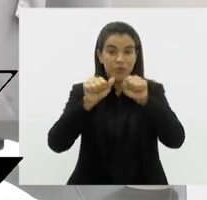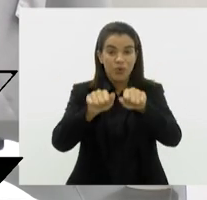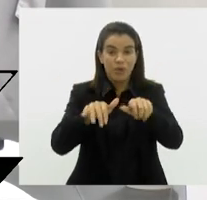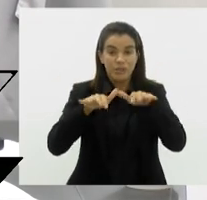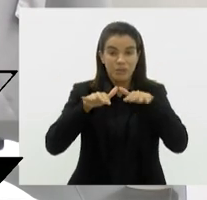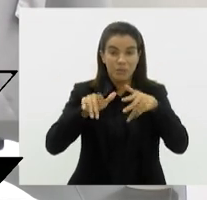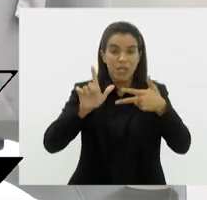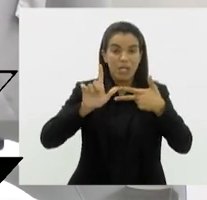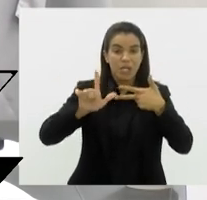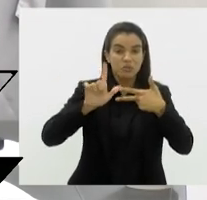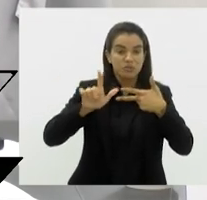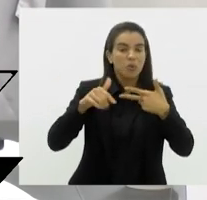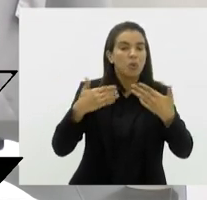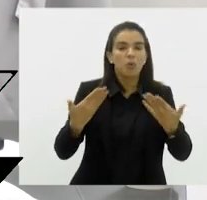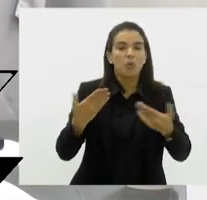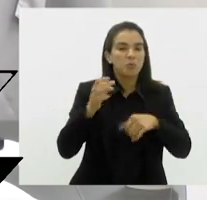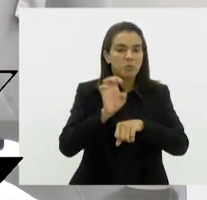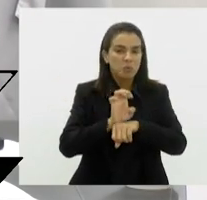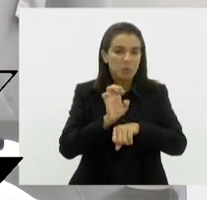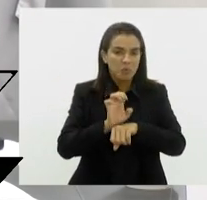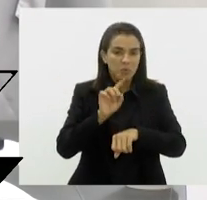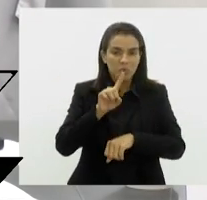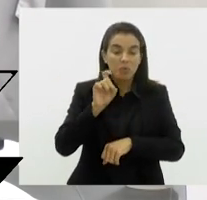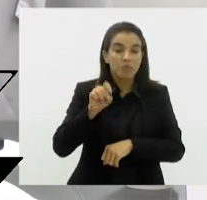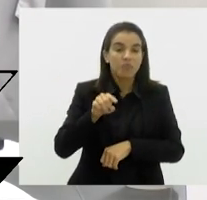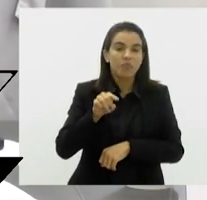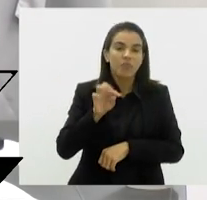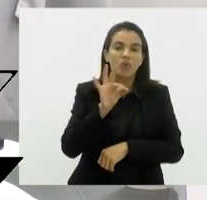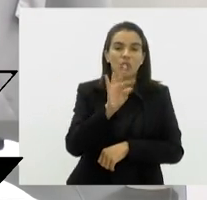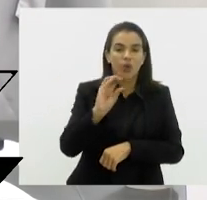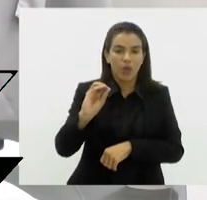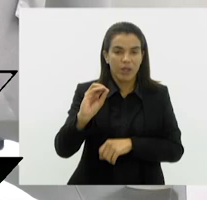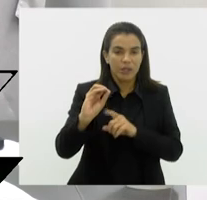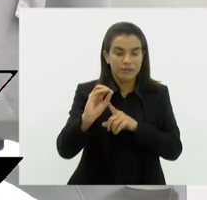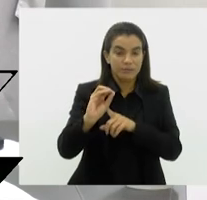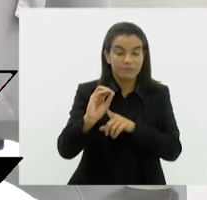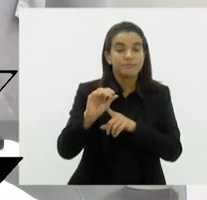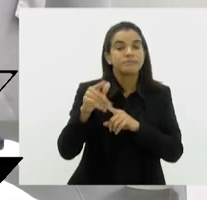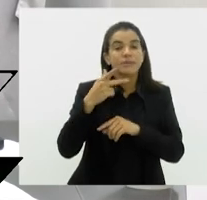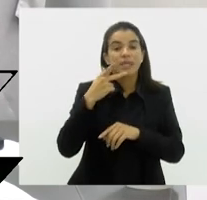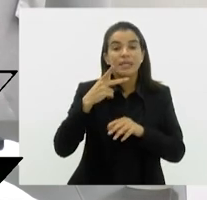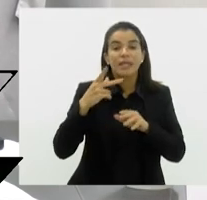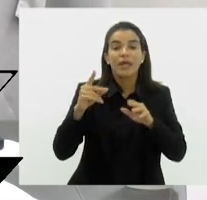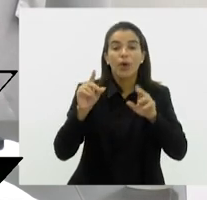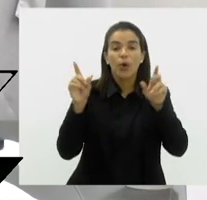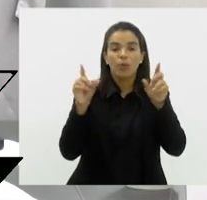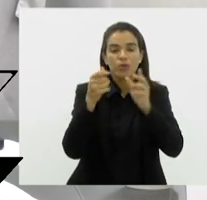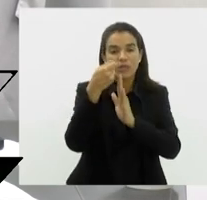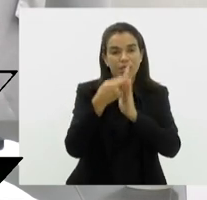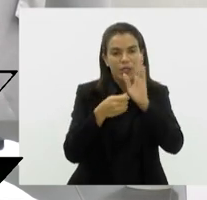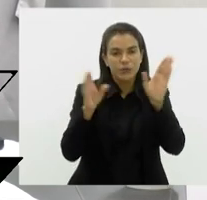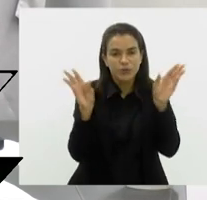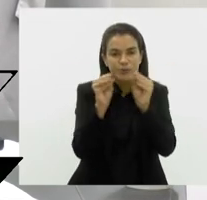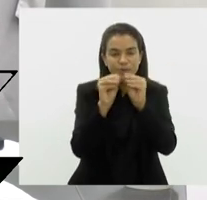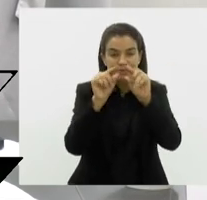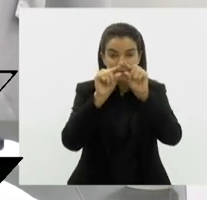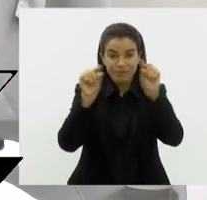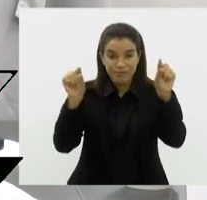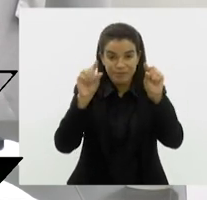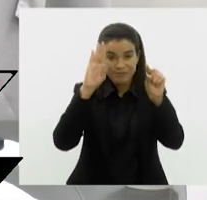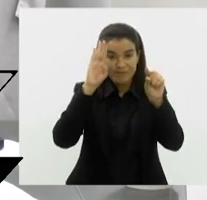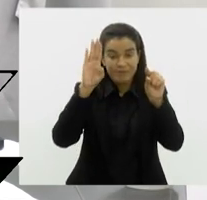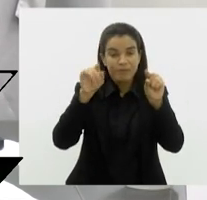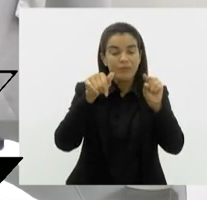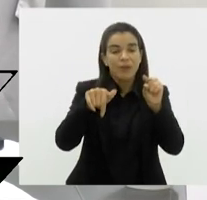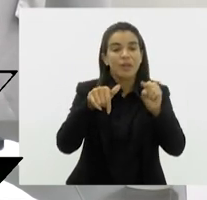não sei exatamente de qual estado, que Tocantins, que tinha como ementa muito parecido o que foi proposto